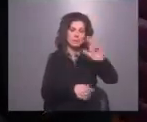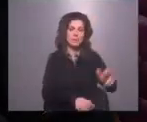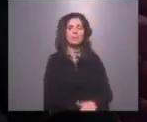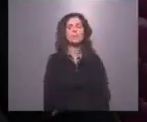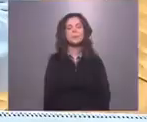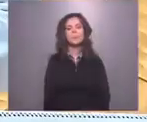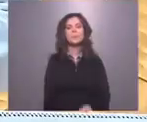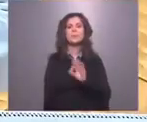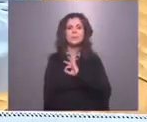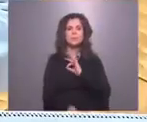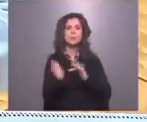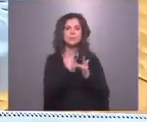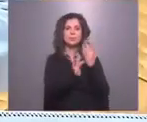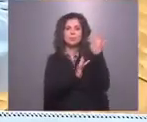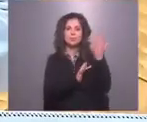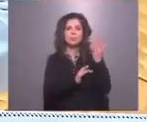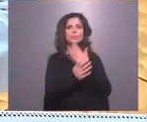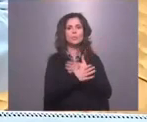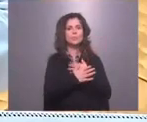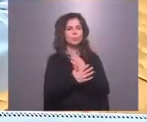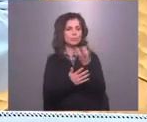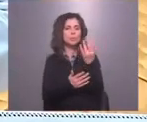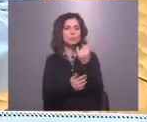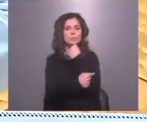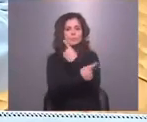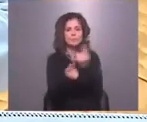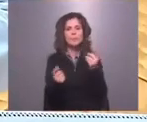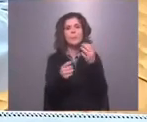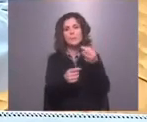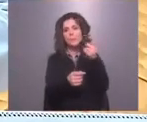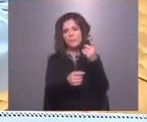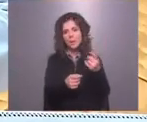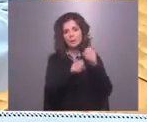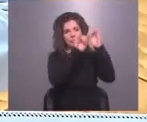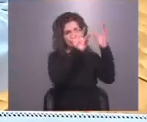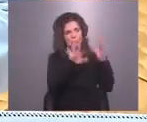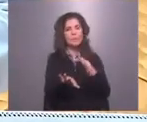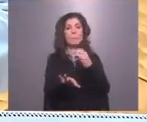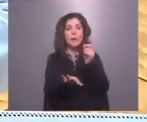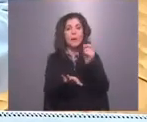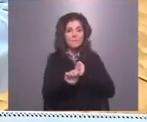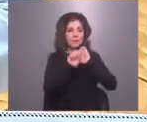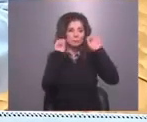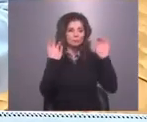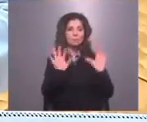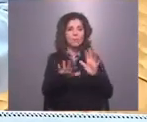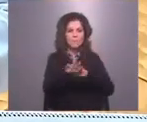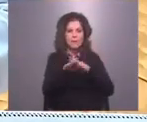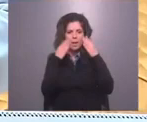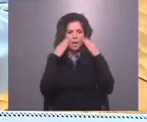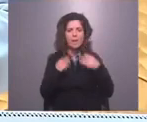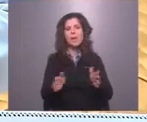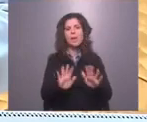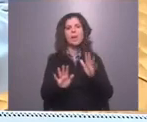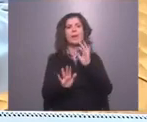Senhor Jesus Cristo, que disseste aos vossos apóstolos: deixo-vos a paz, dou-vos a minha paz, não olheis aos nossos pecados, mas à